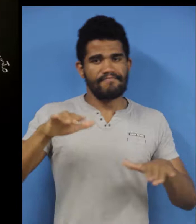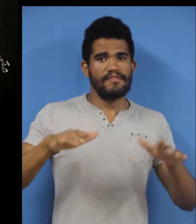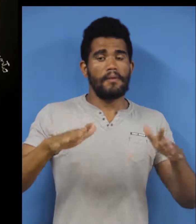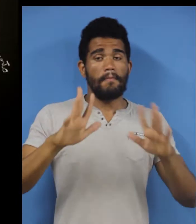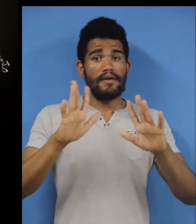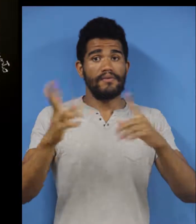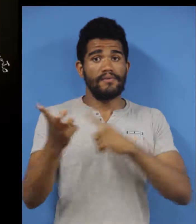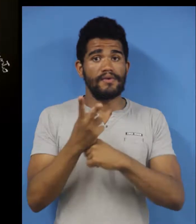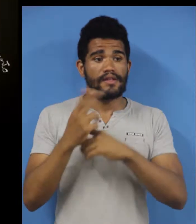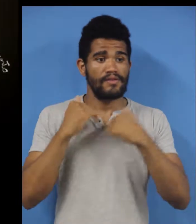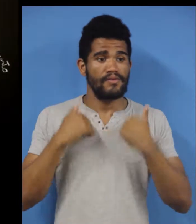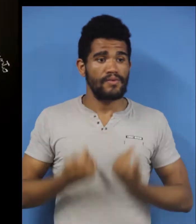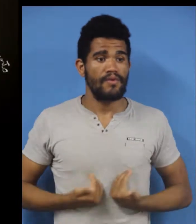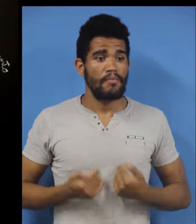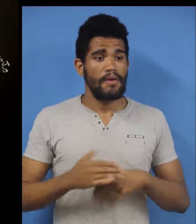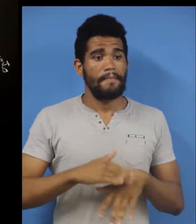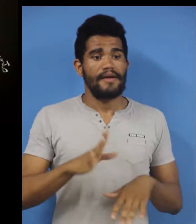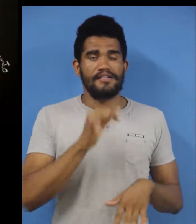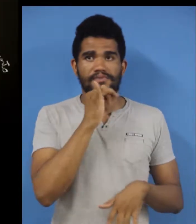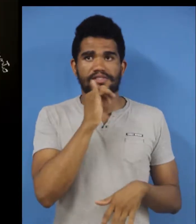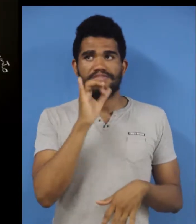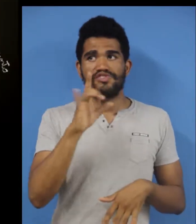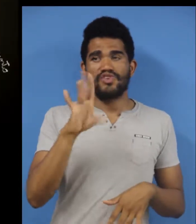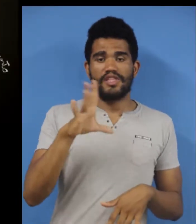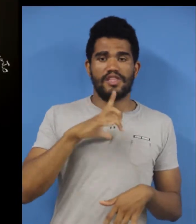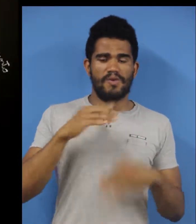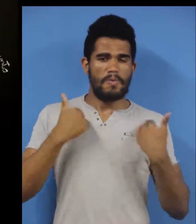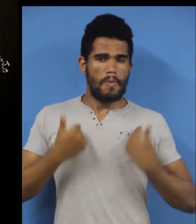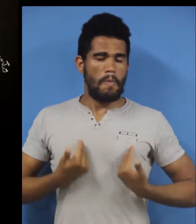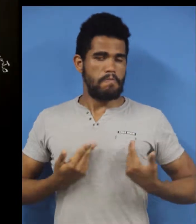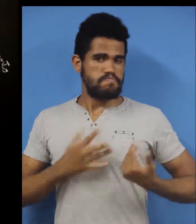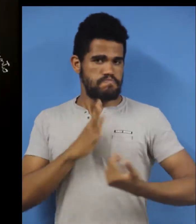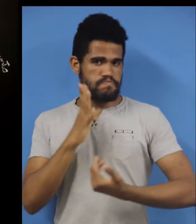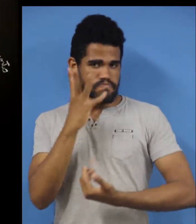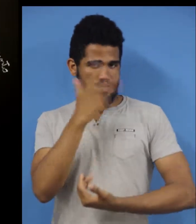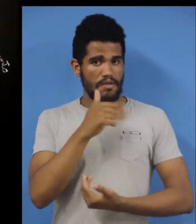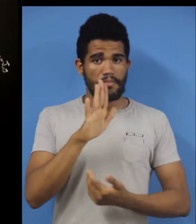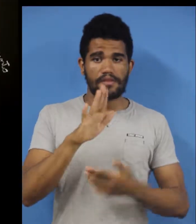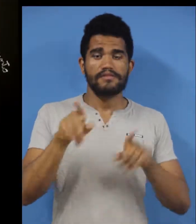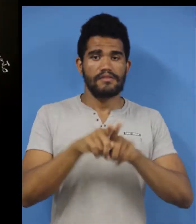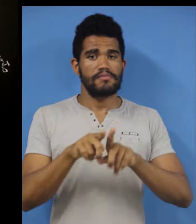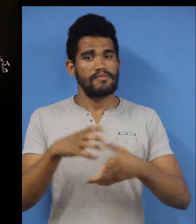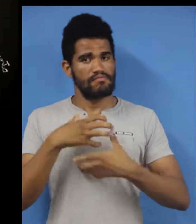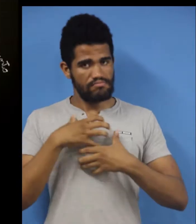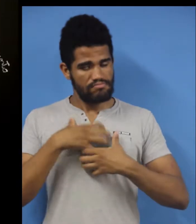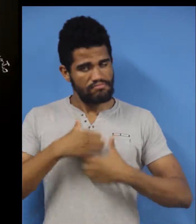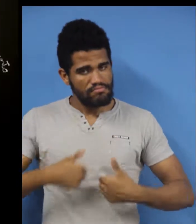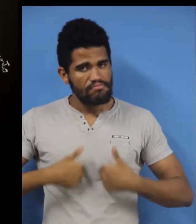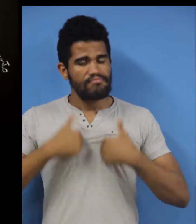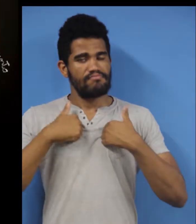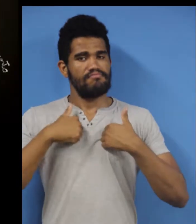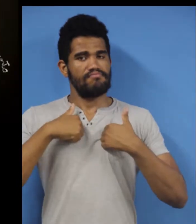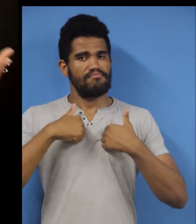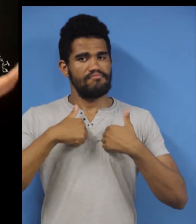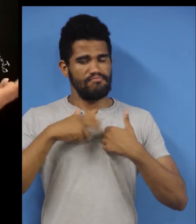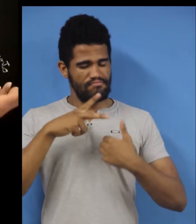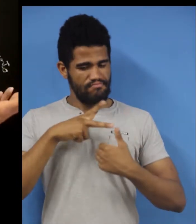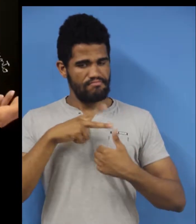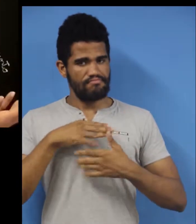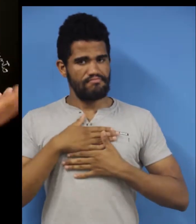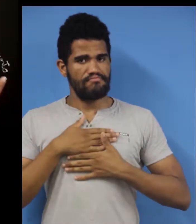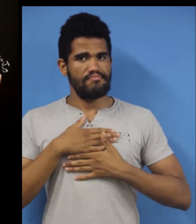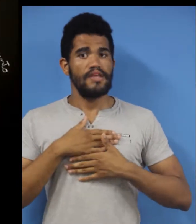e falei que cuidar do corpo é mais do que ter uma boa forma, é estar bem consigo mesma. Então, eu encadeio as